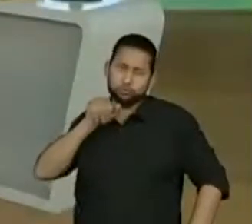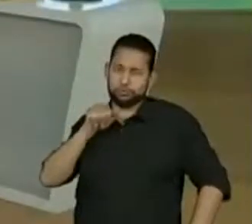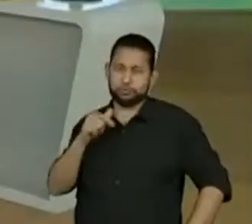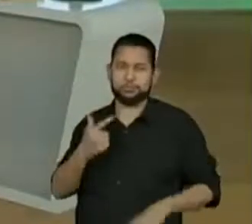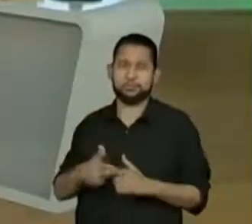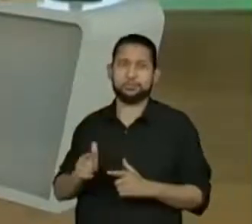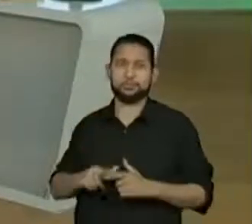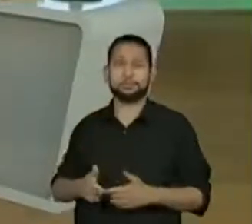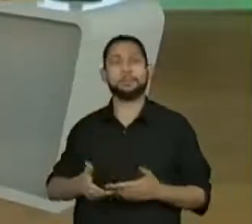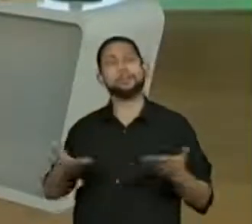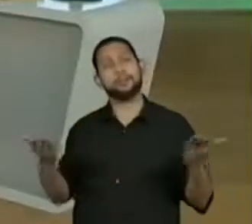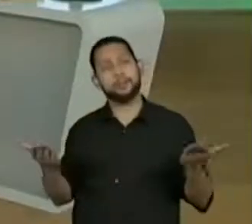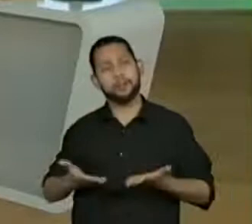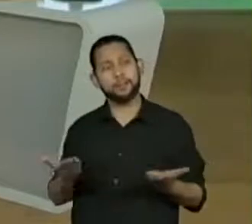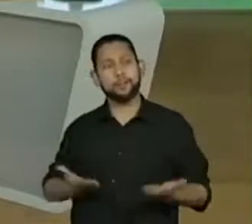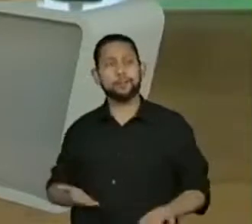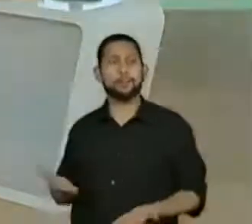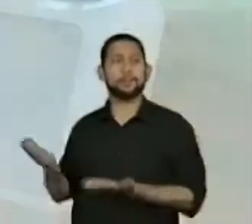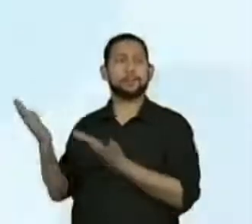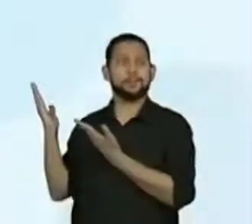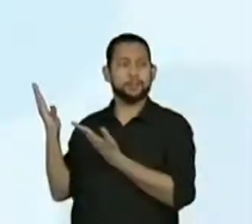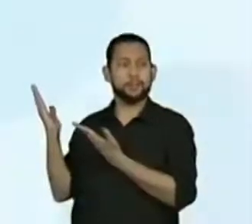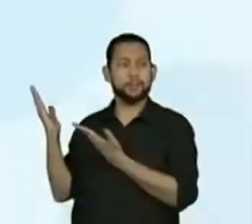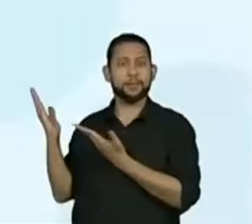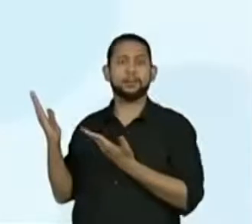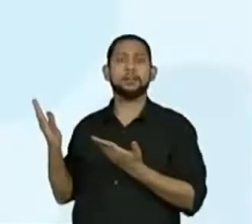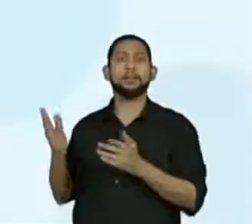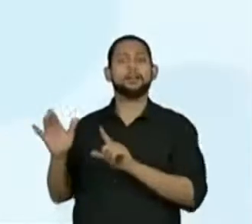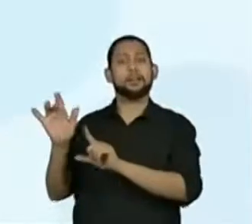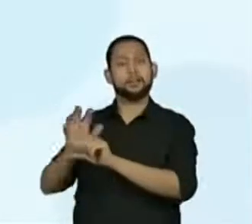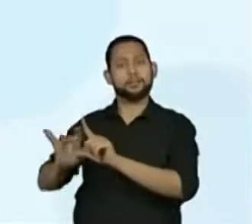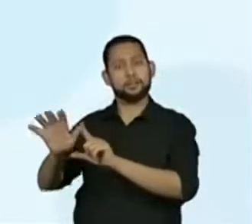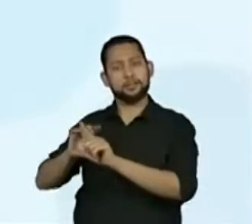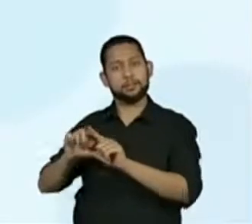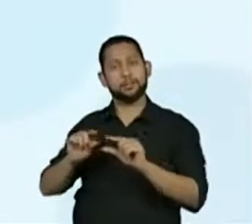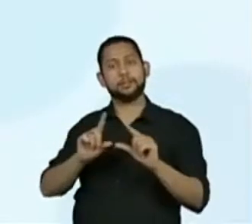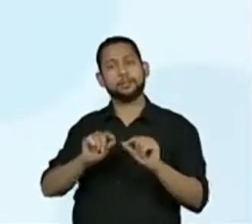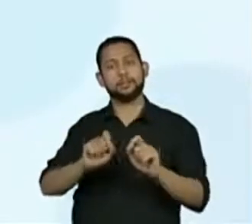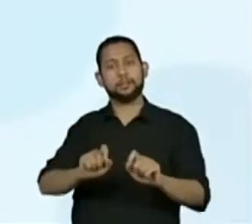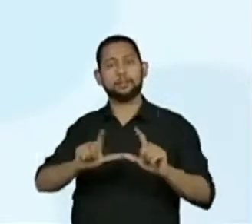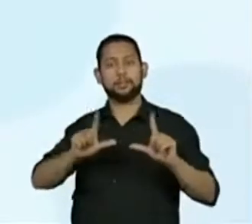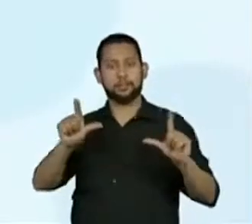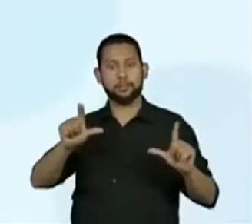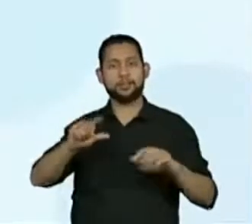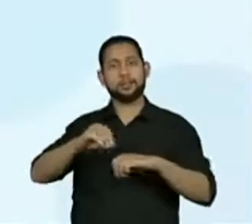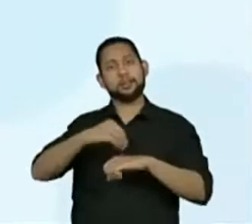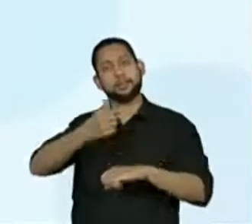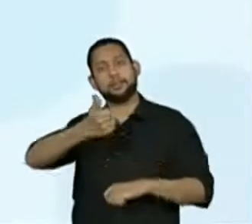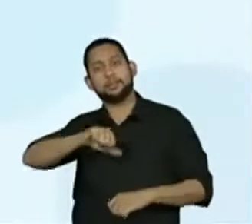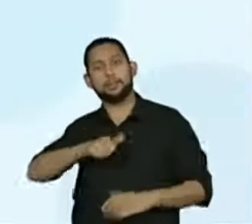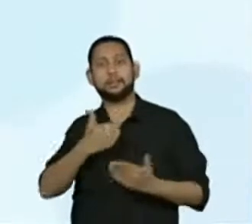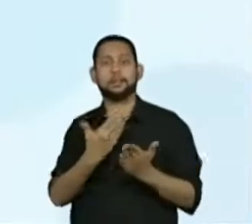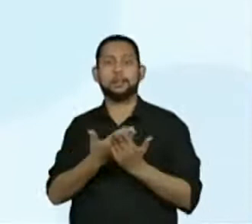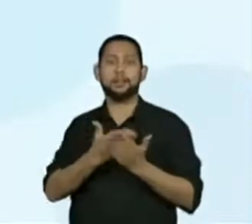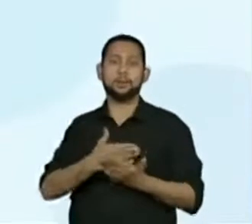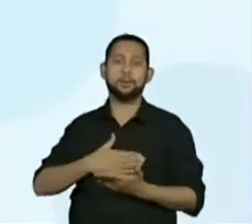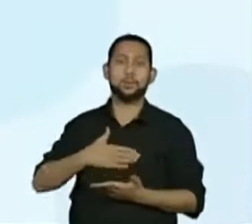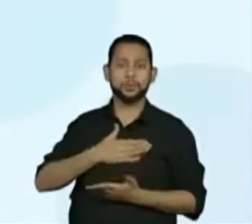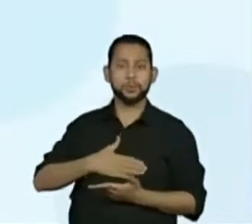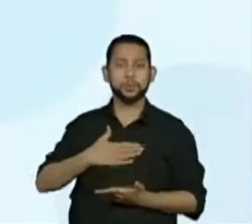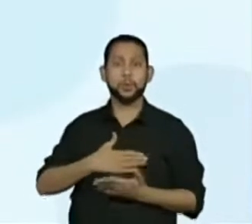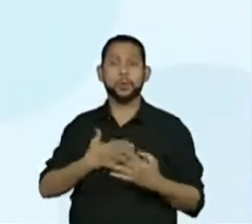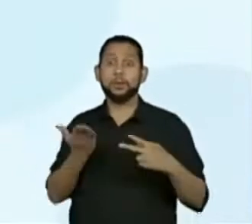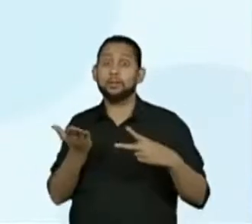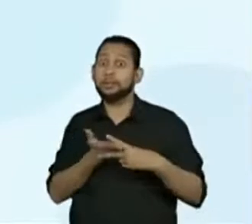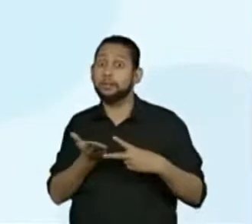e agora sim sem mais delongas a gente vai fazer a nossa pausa telinha de participação de